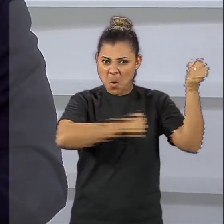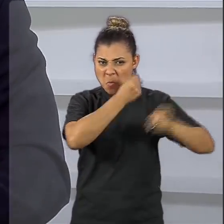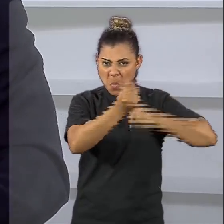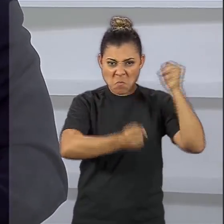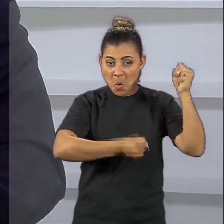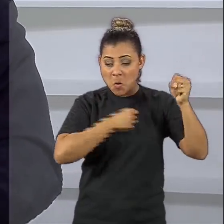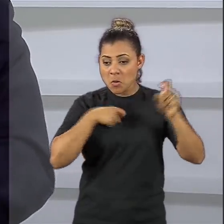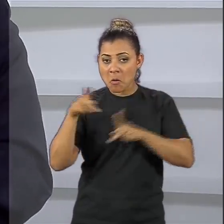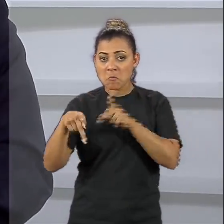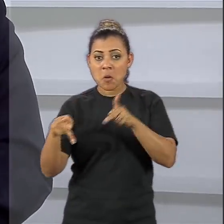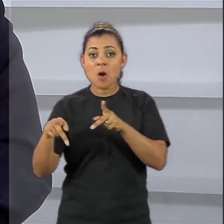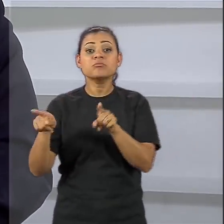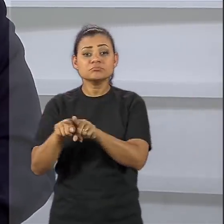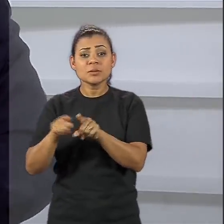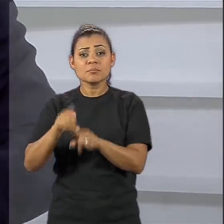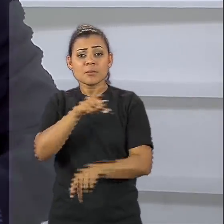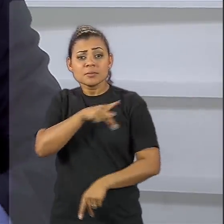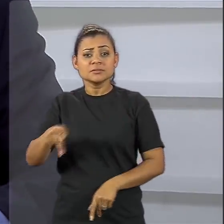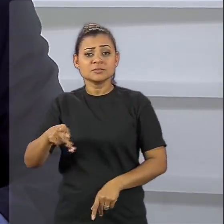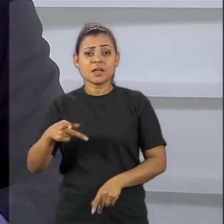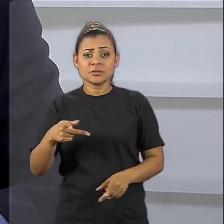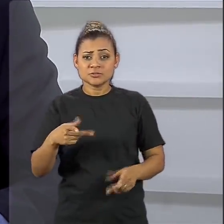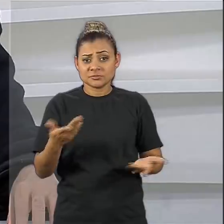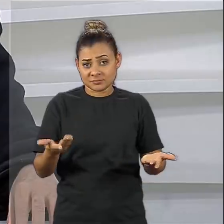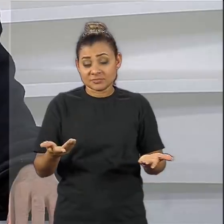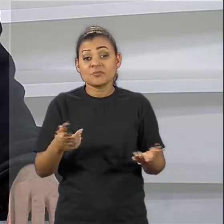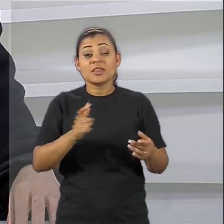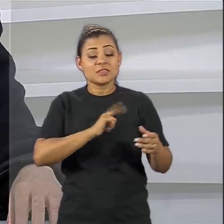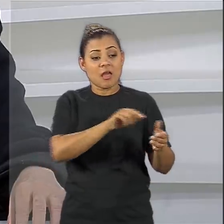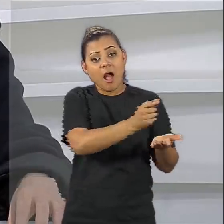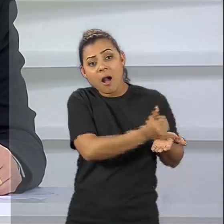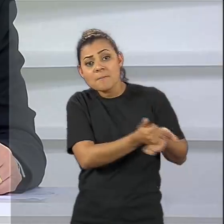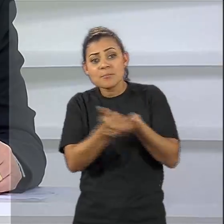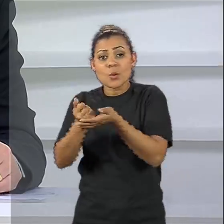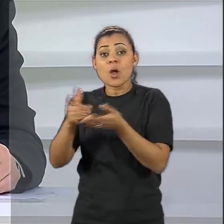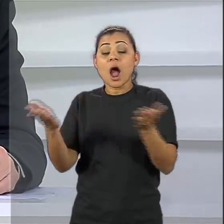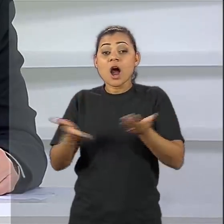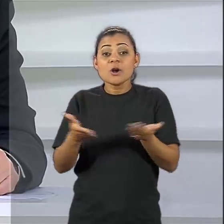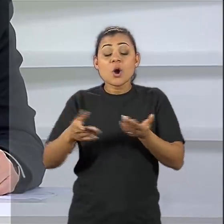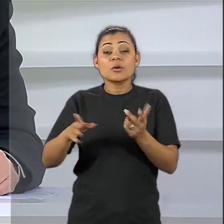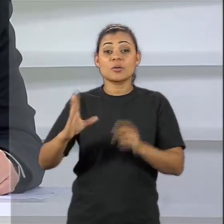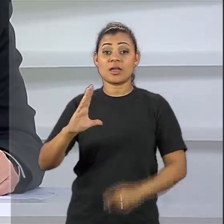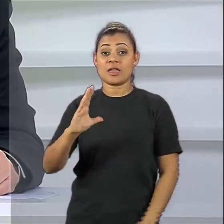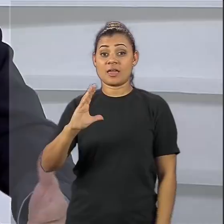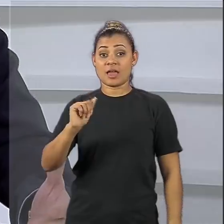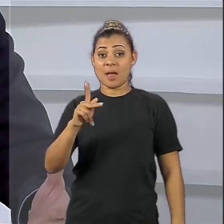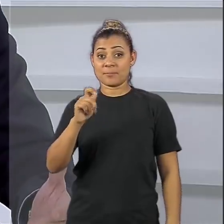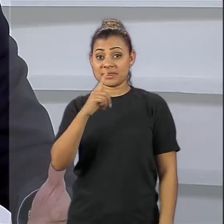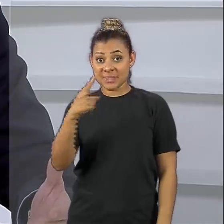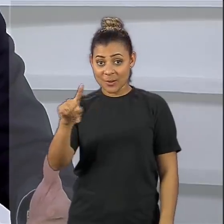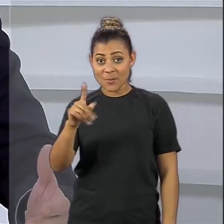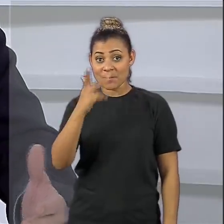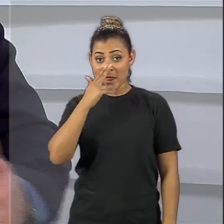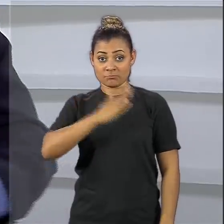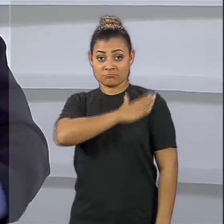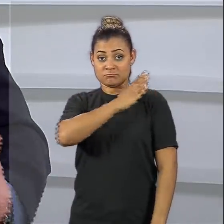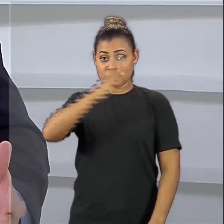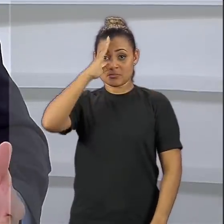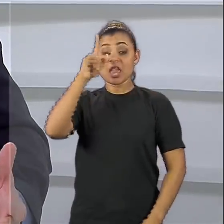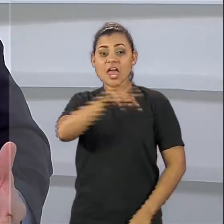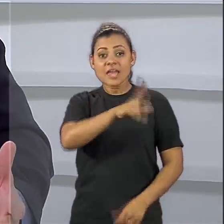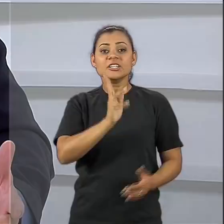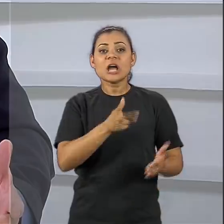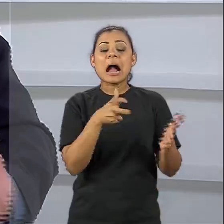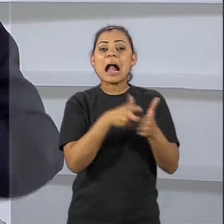E agora a gente vê um general, vice de um capitão... inversão da hierarquia. Que foi posto na reserva por indisciplina,